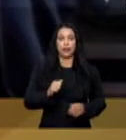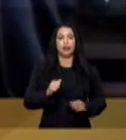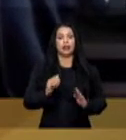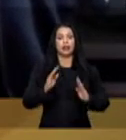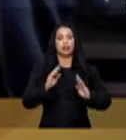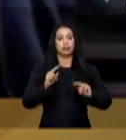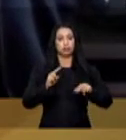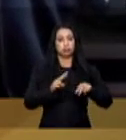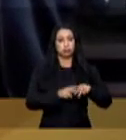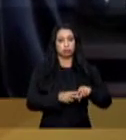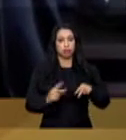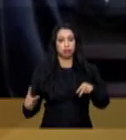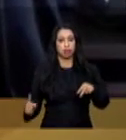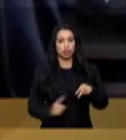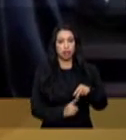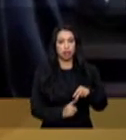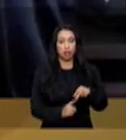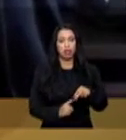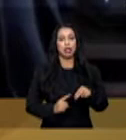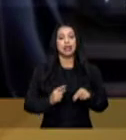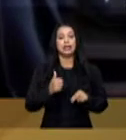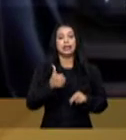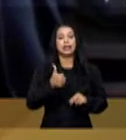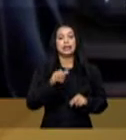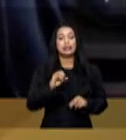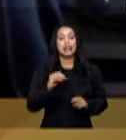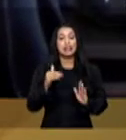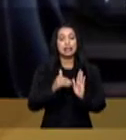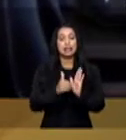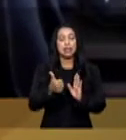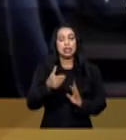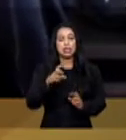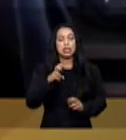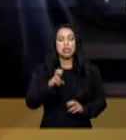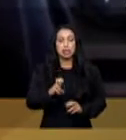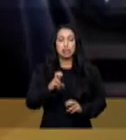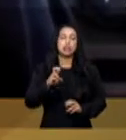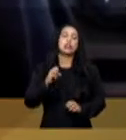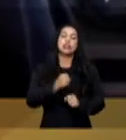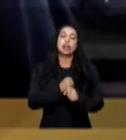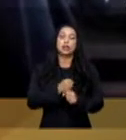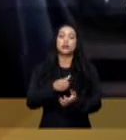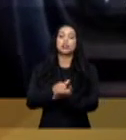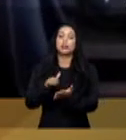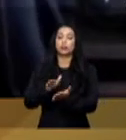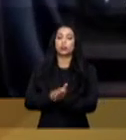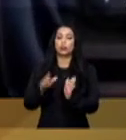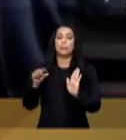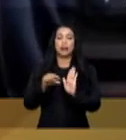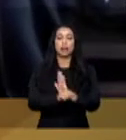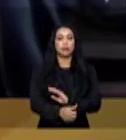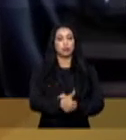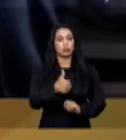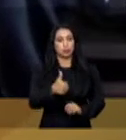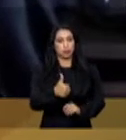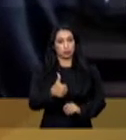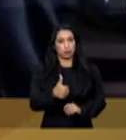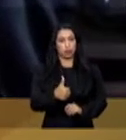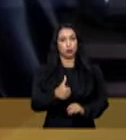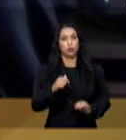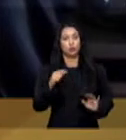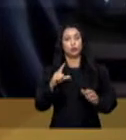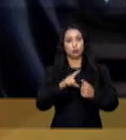a 15 anos e multa. O parágrafo 1º deste artigo 273 que acabo de